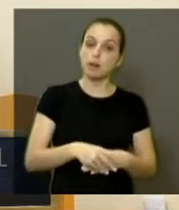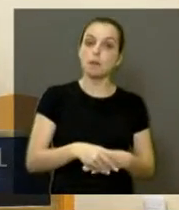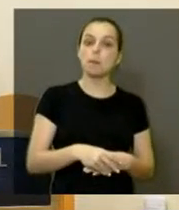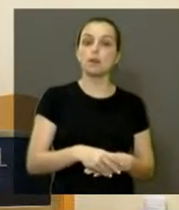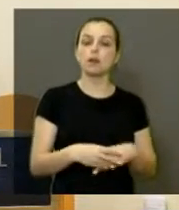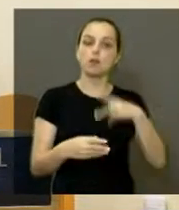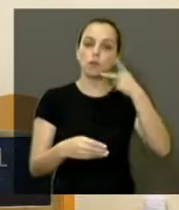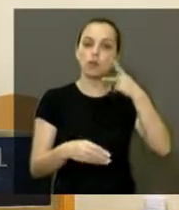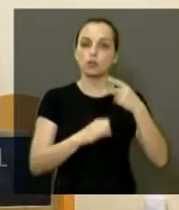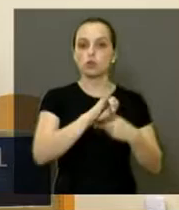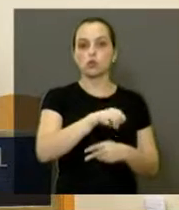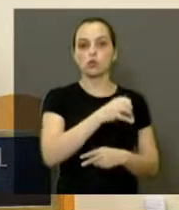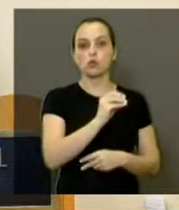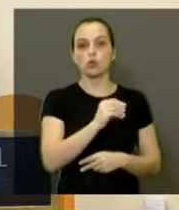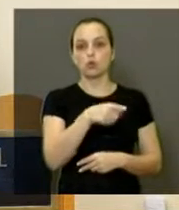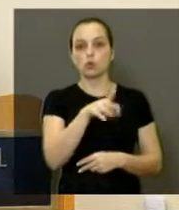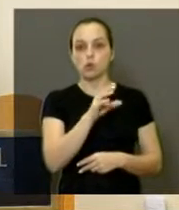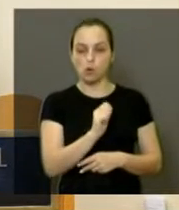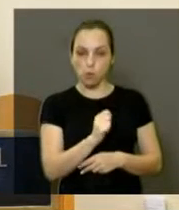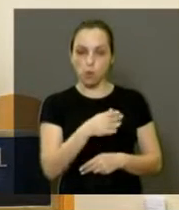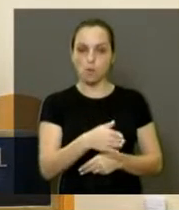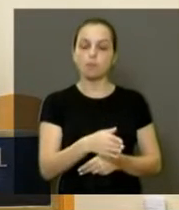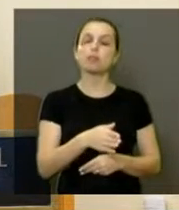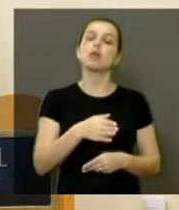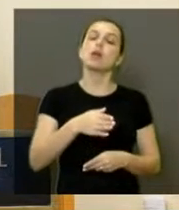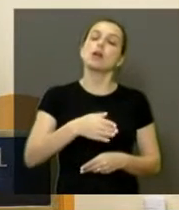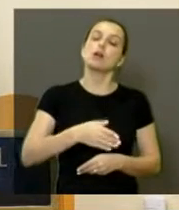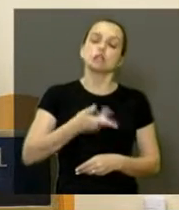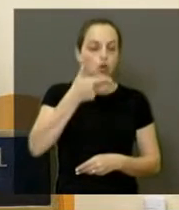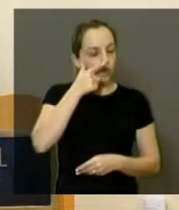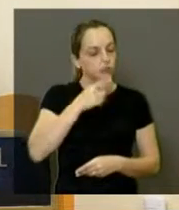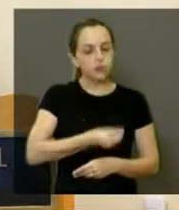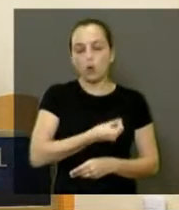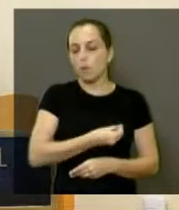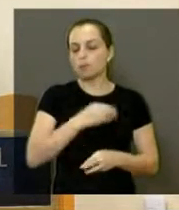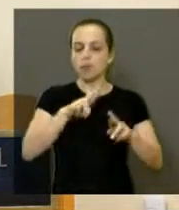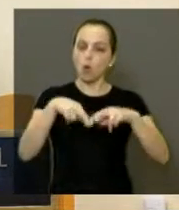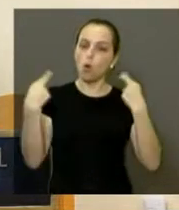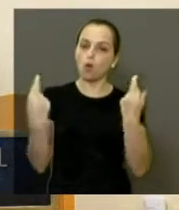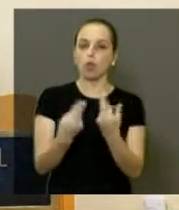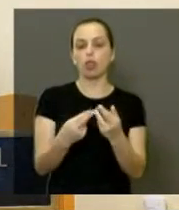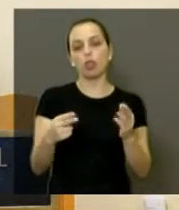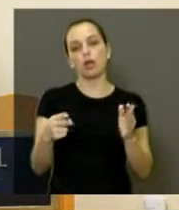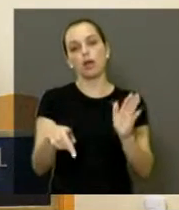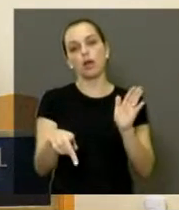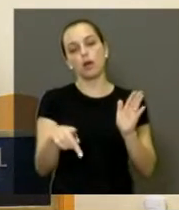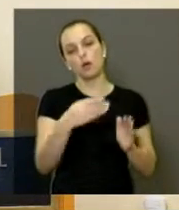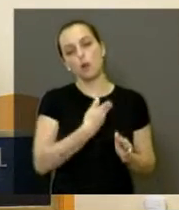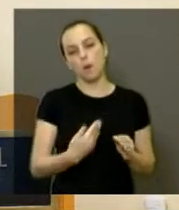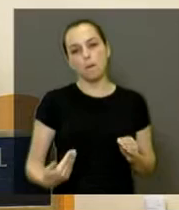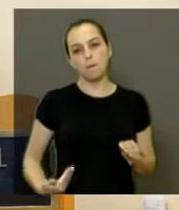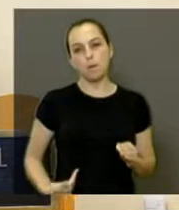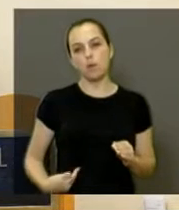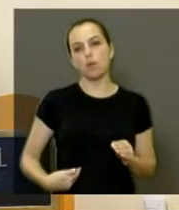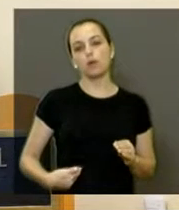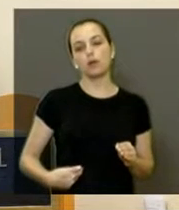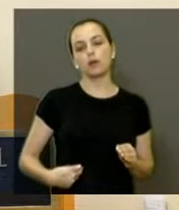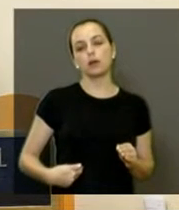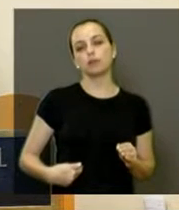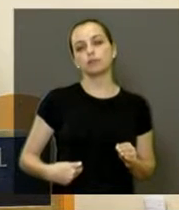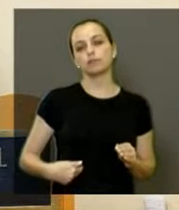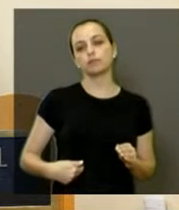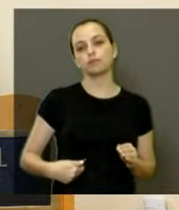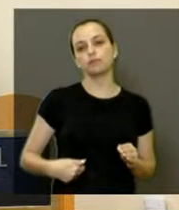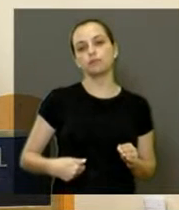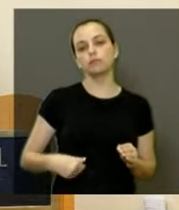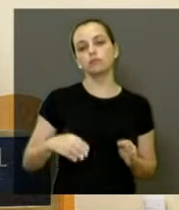motivos profissionais, não deu para mim comparecer. A audiência pública ontem, a presença do secretário de Saúde, Carlos Fernando,